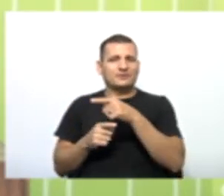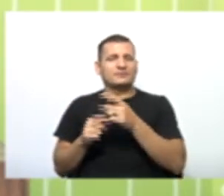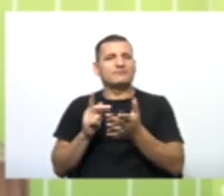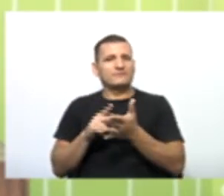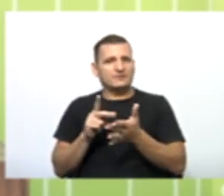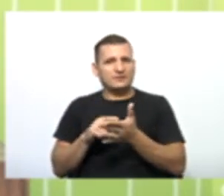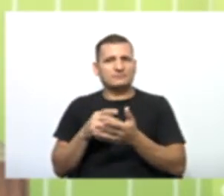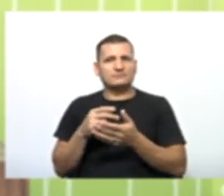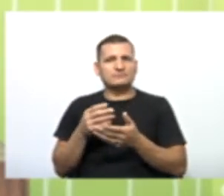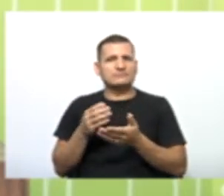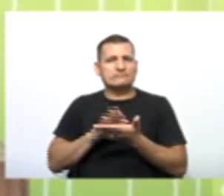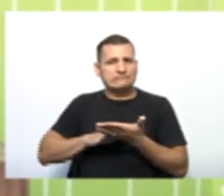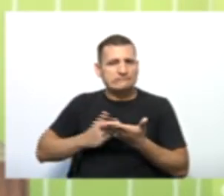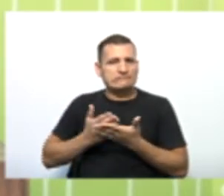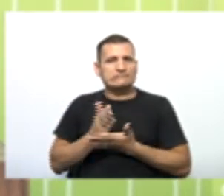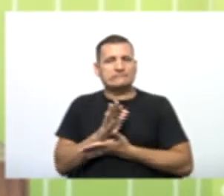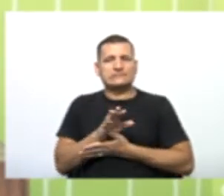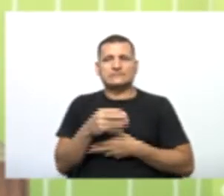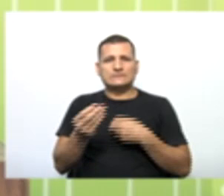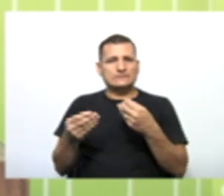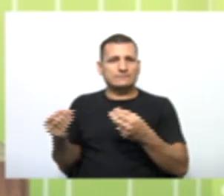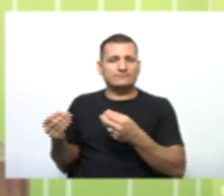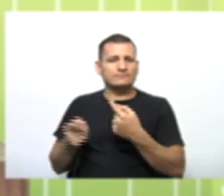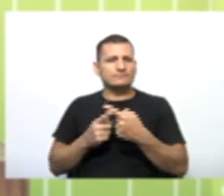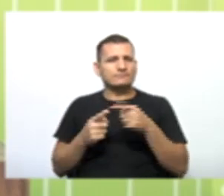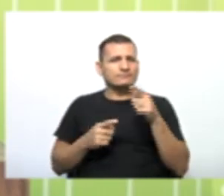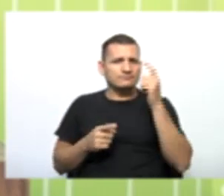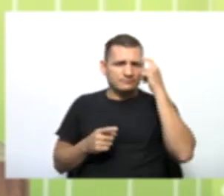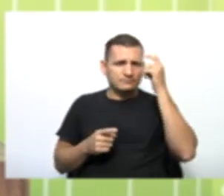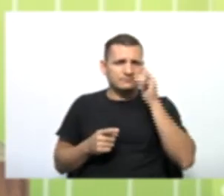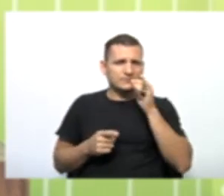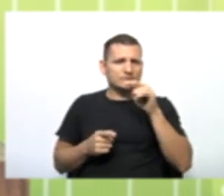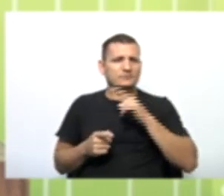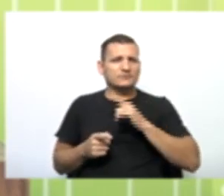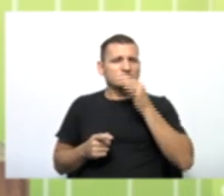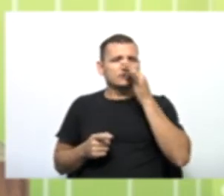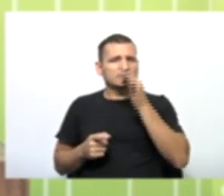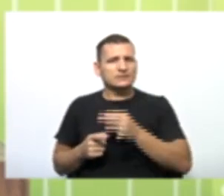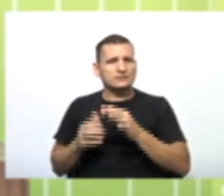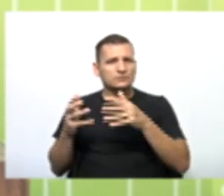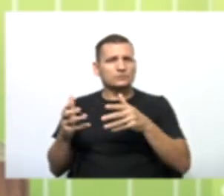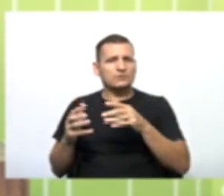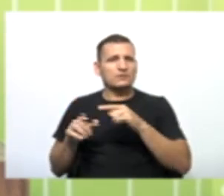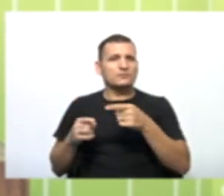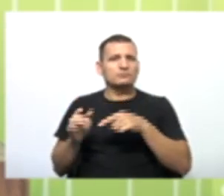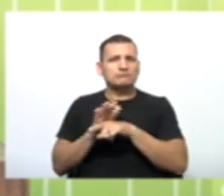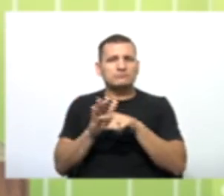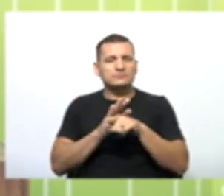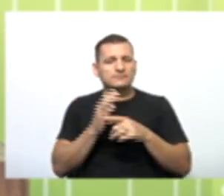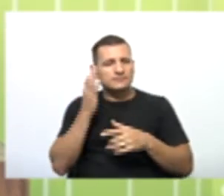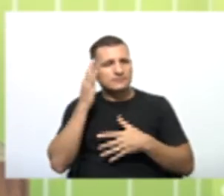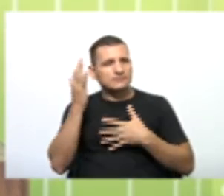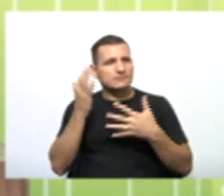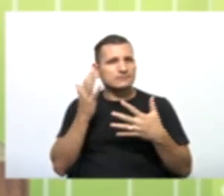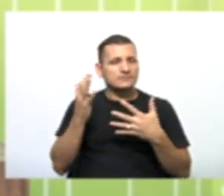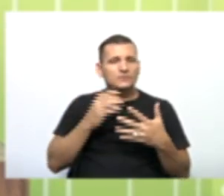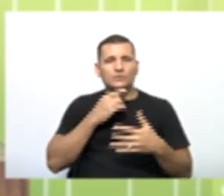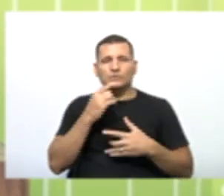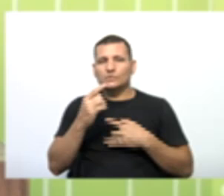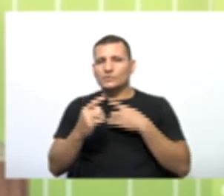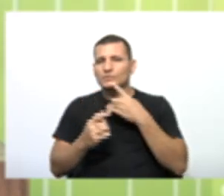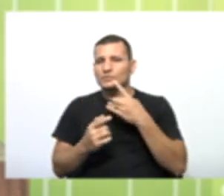mesmo. Que imagina, se você tem a certeza de tudo, chega alguém e te faz duvidar das suas certezas,